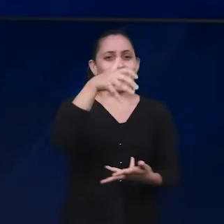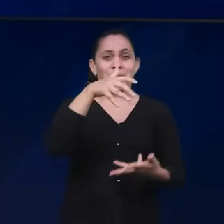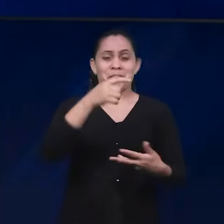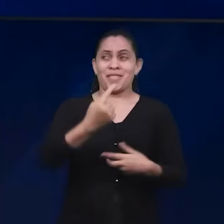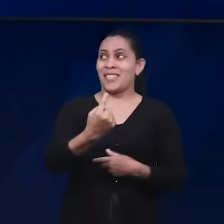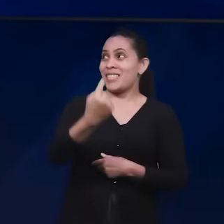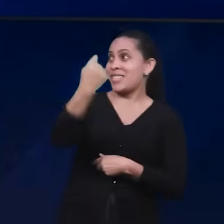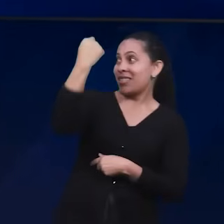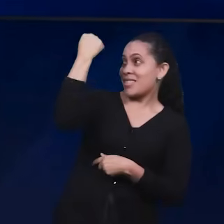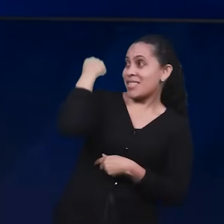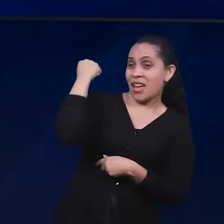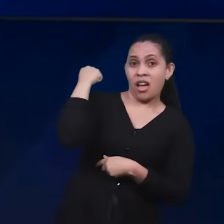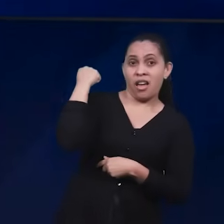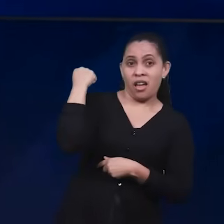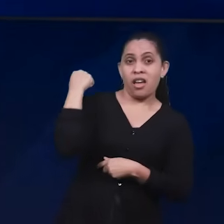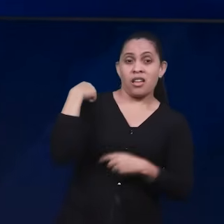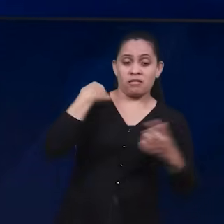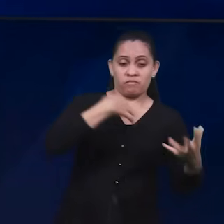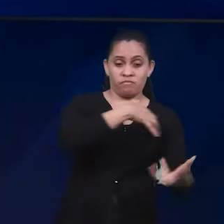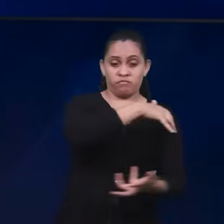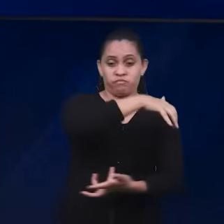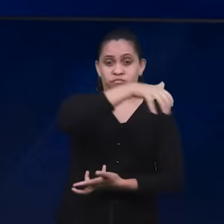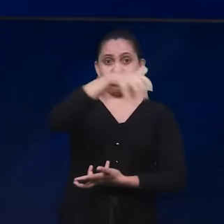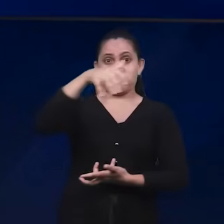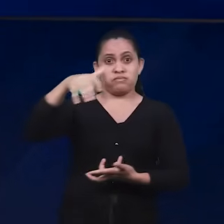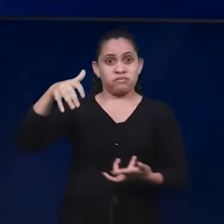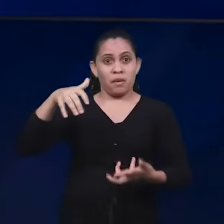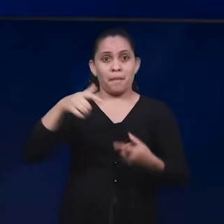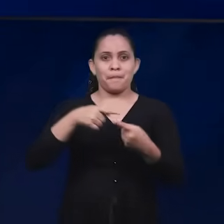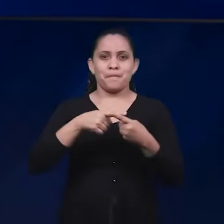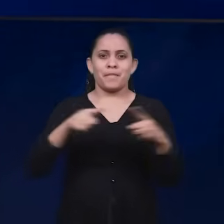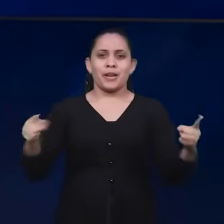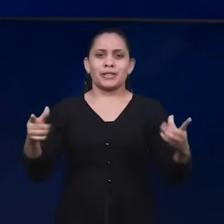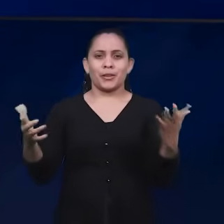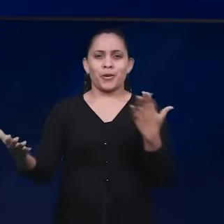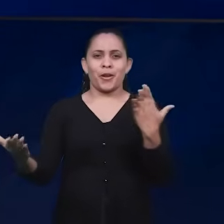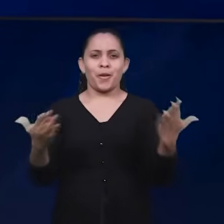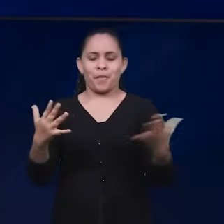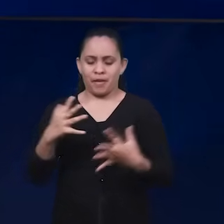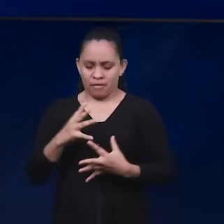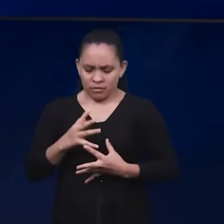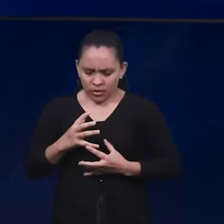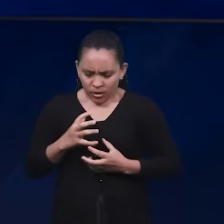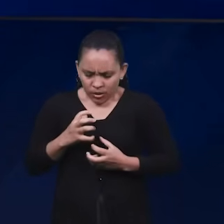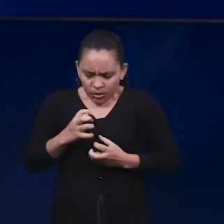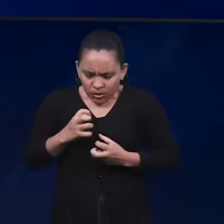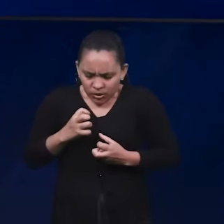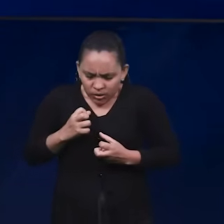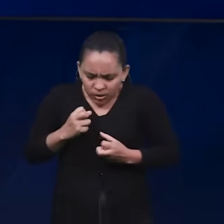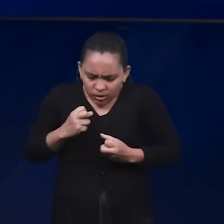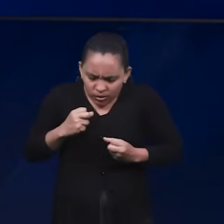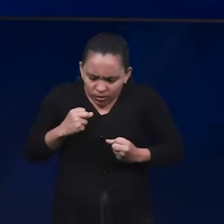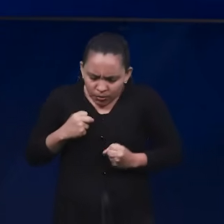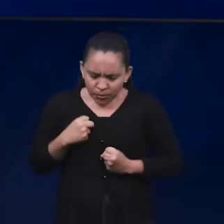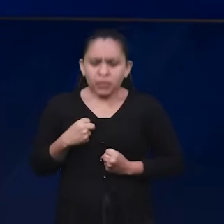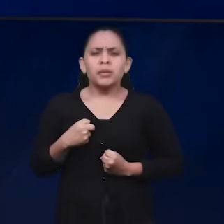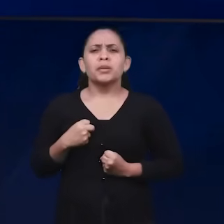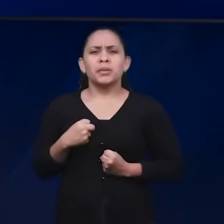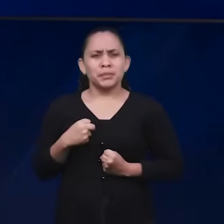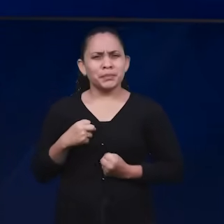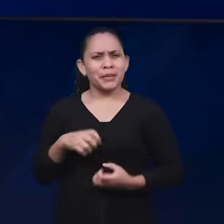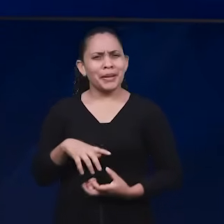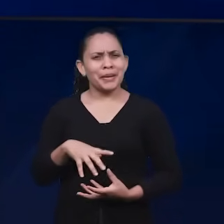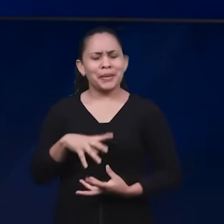criação. Só que lá era uma questão física, agora era uma questão espiritual. O mundo estava sob trevas